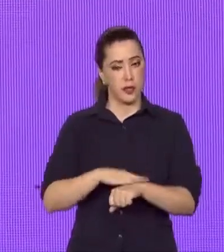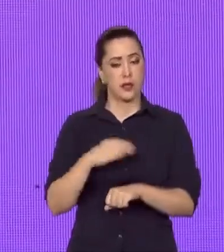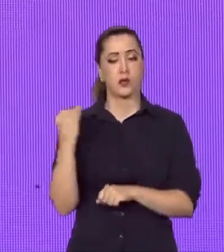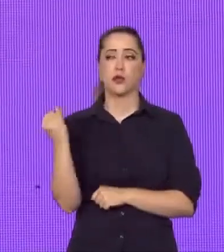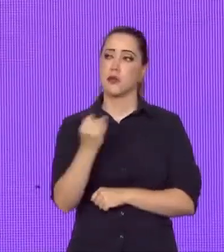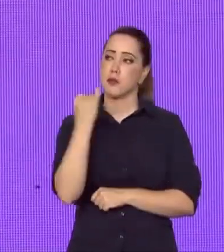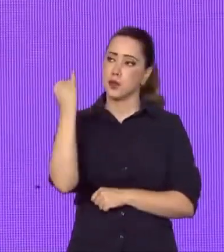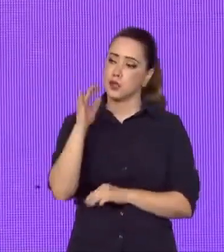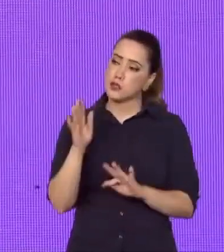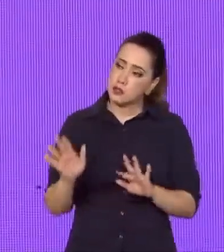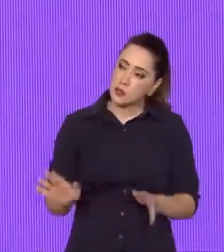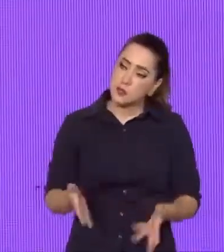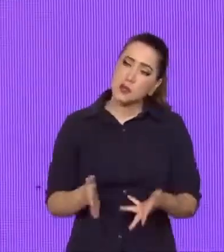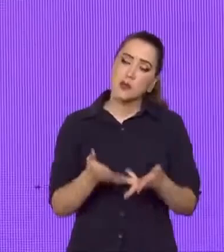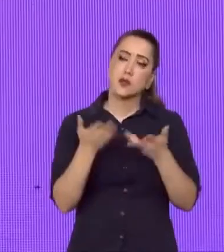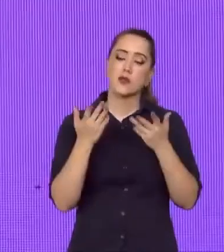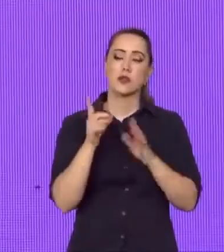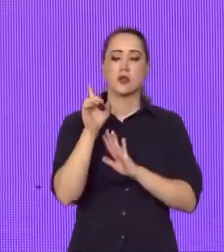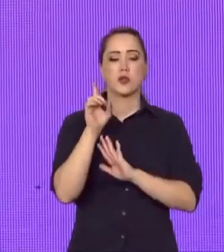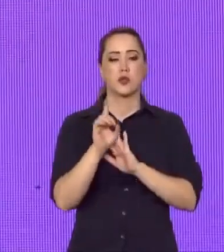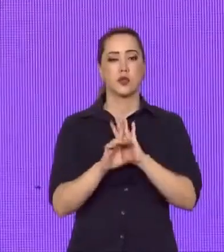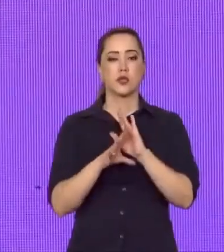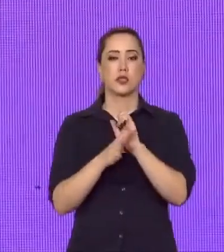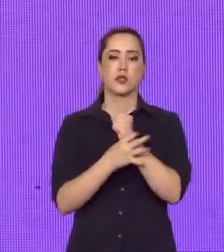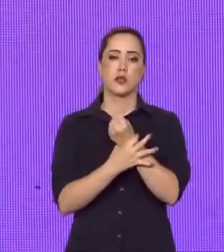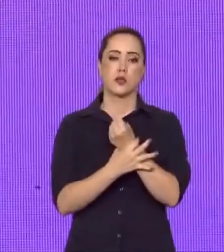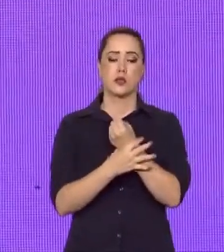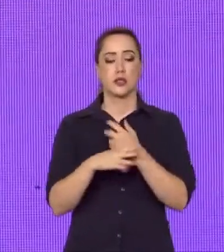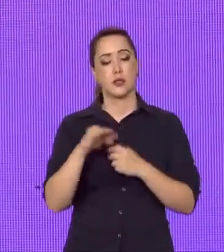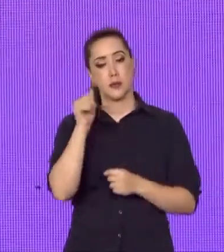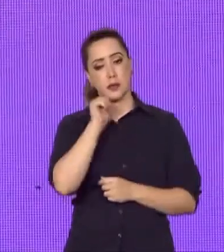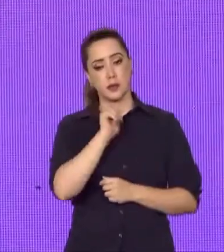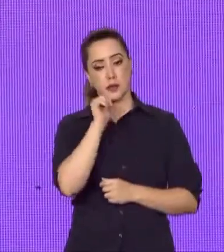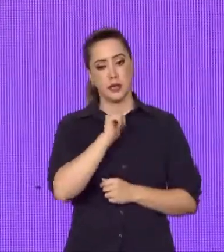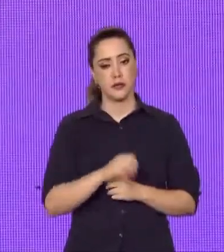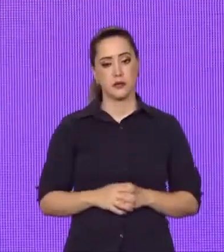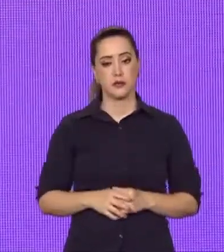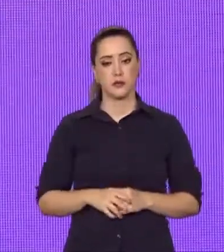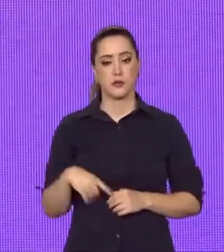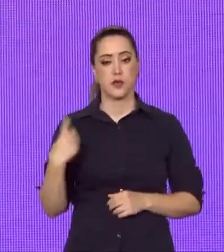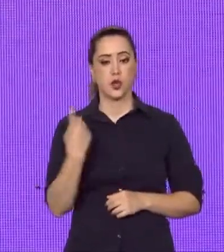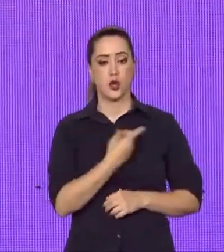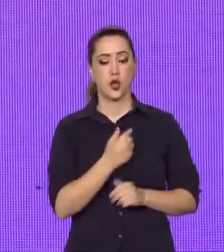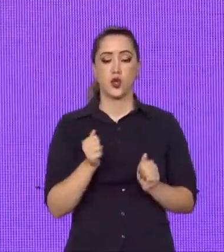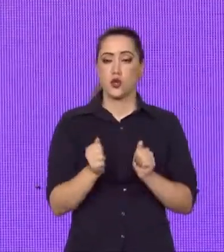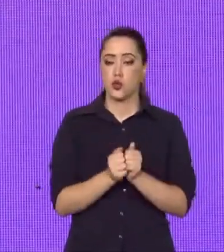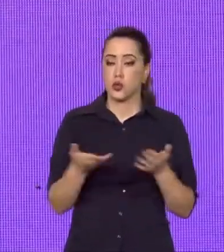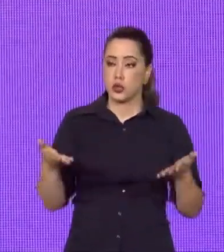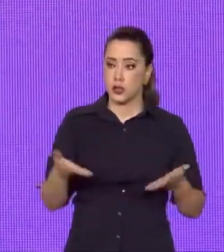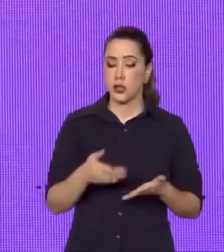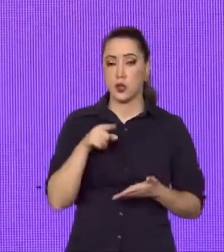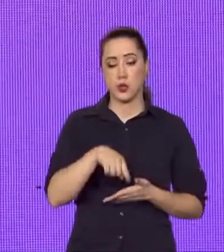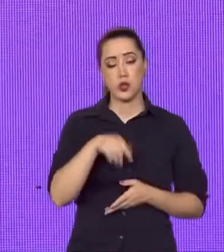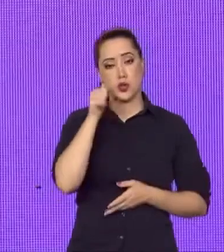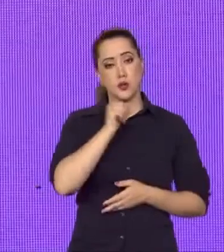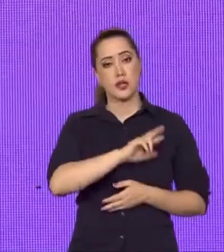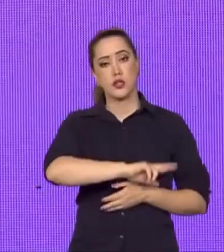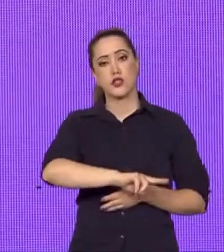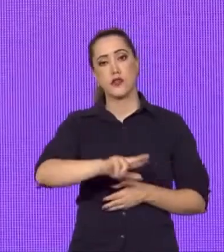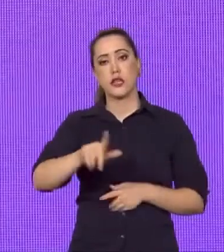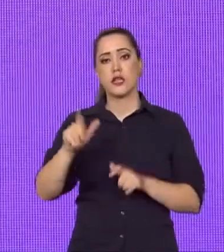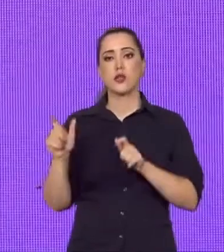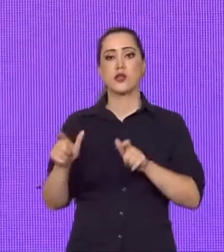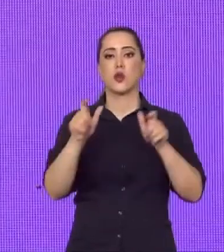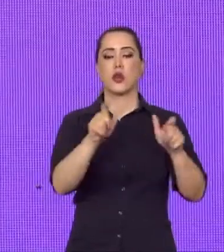da promoção e garantia dos direitos para todas as mulheres. Estamos aqui hoje com mulheres de diferentes regiões que